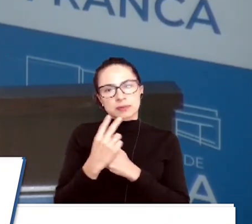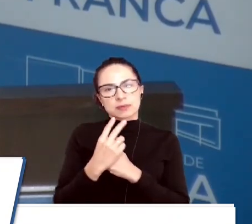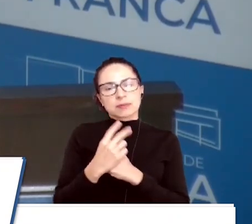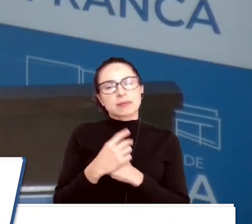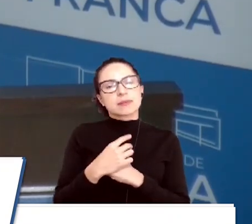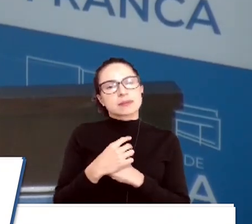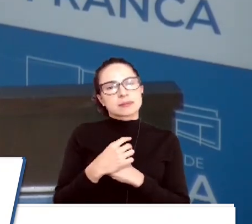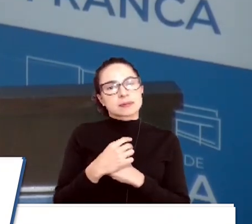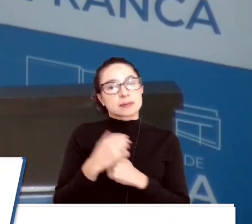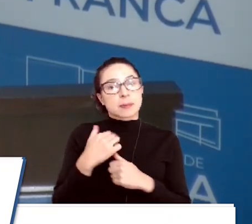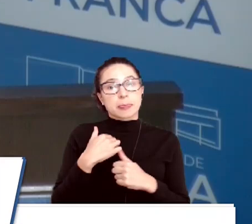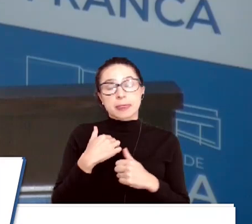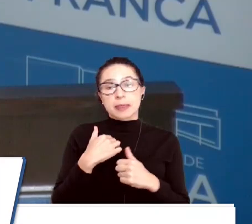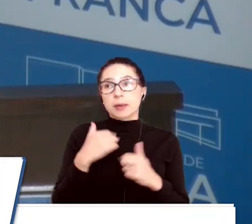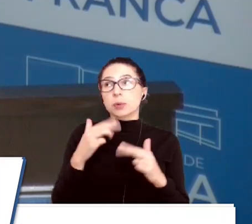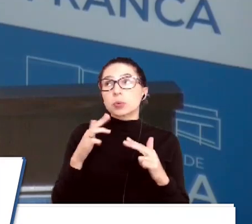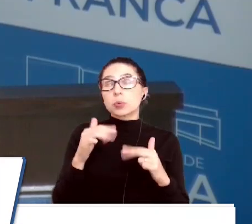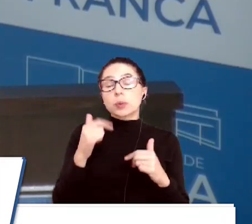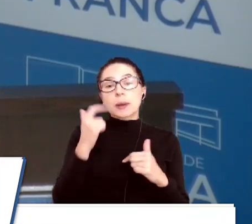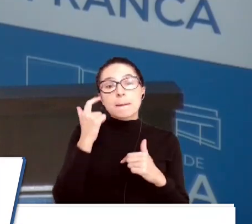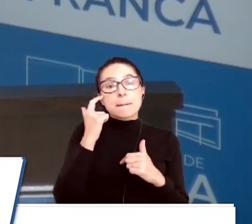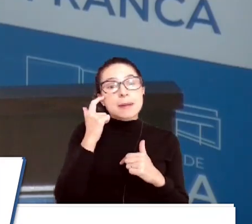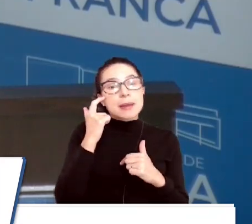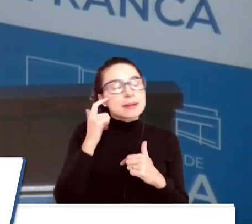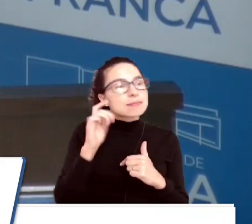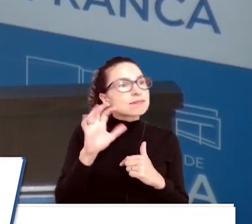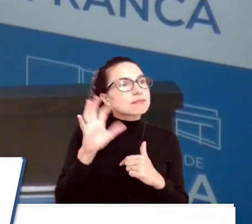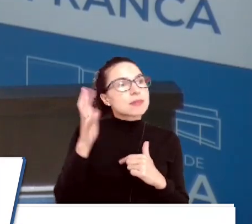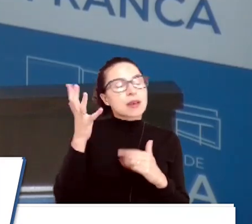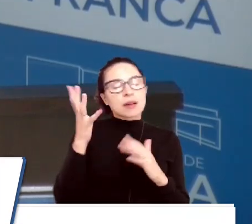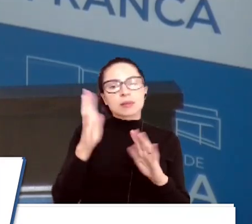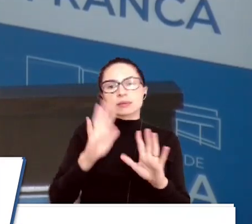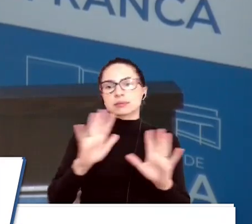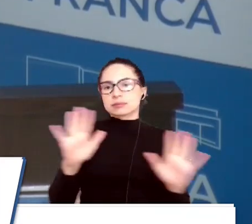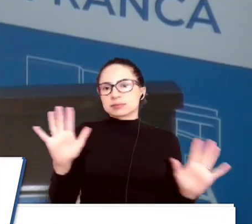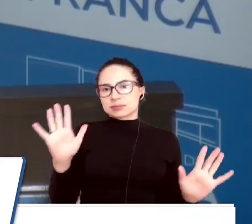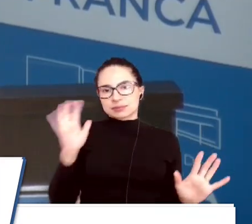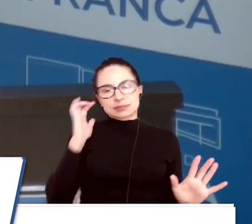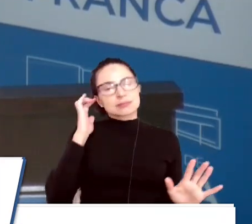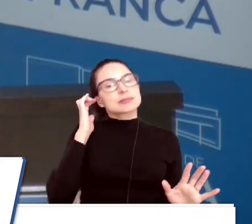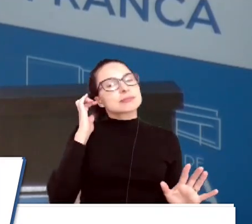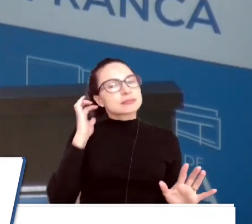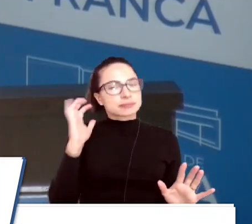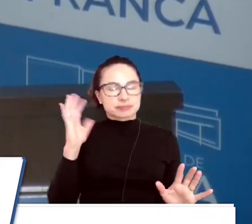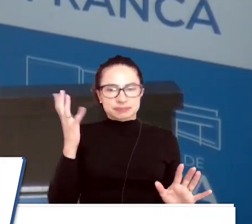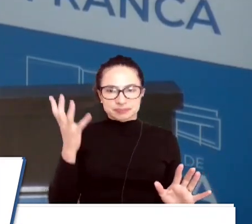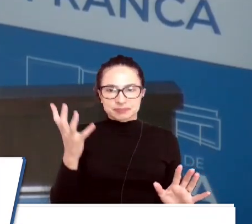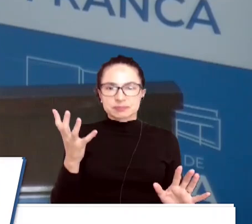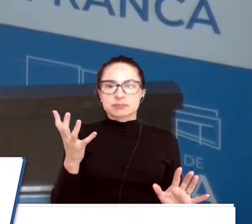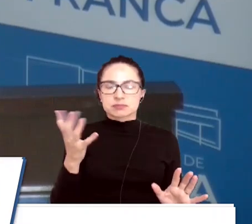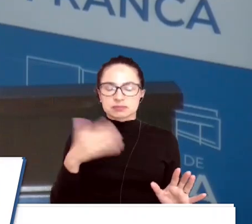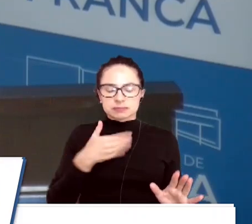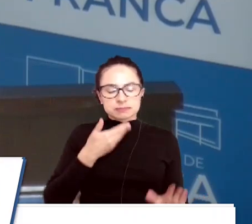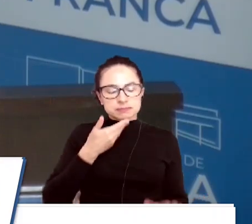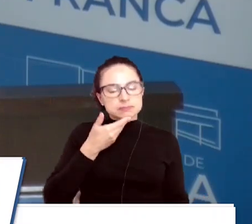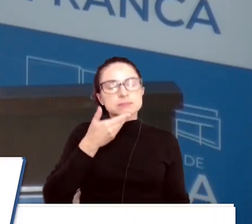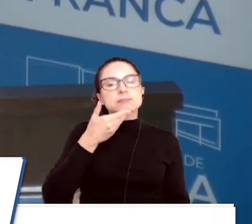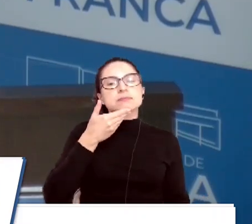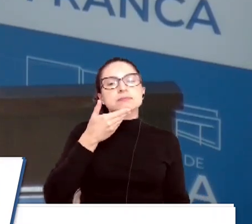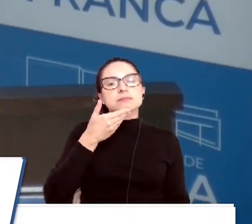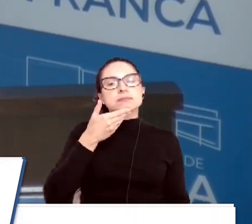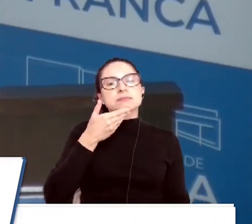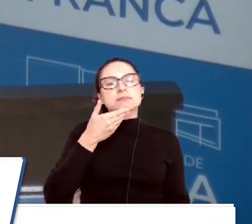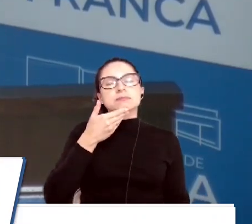Coisa que eu nunca imaginava passar. Mas passei de cabeça erguida e dizendo: